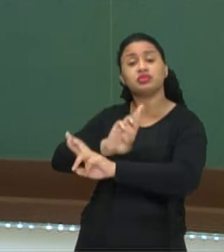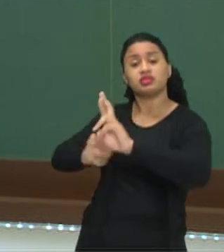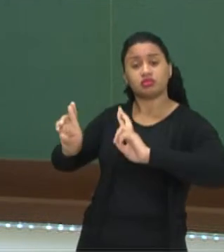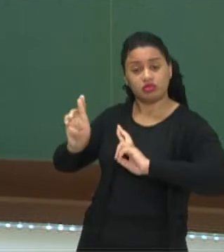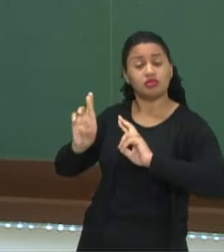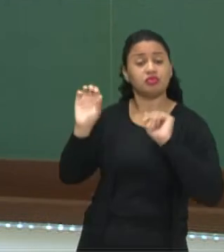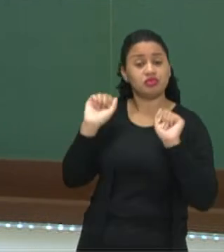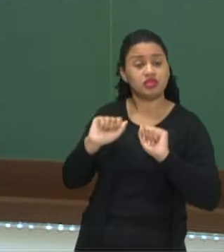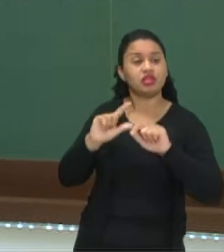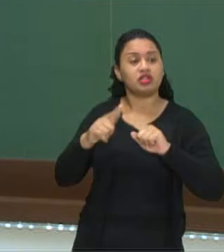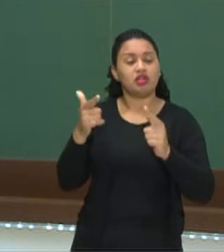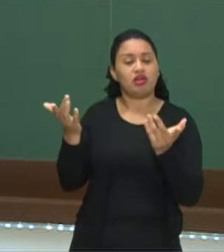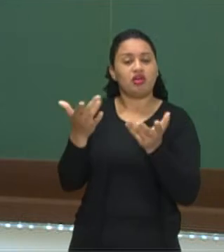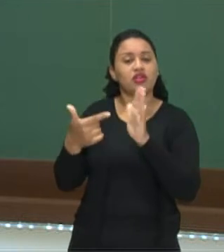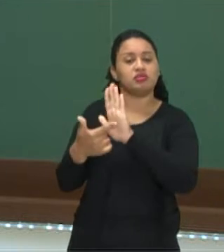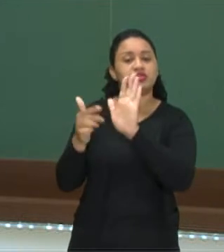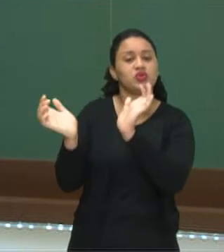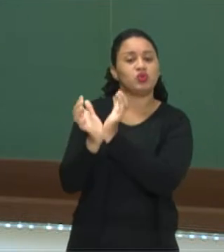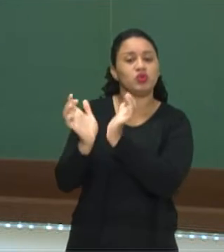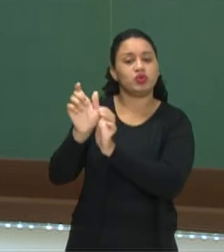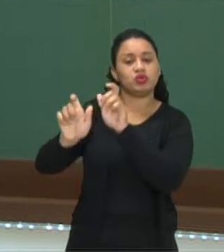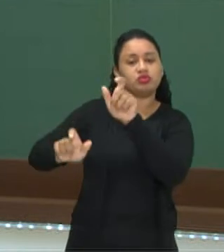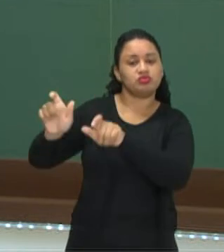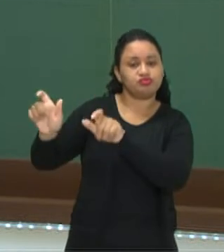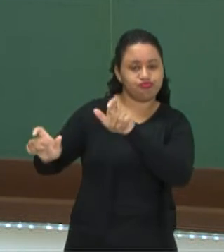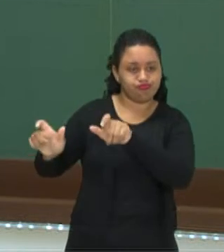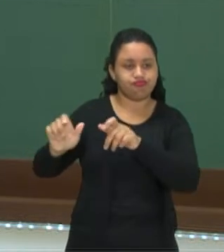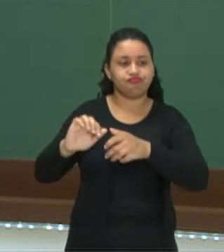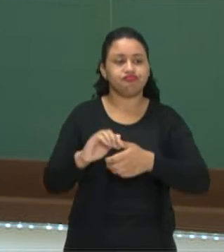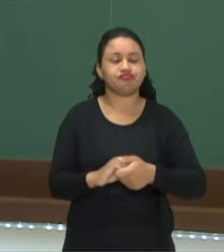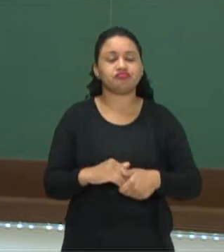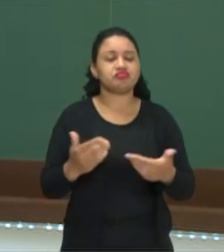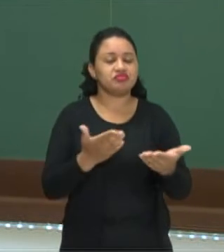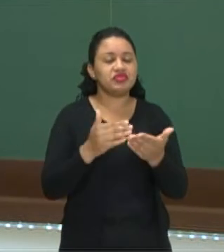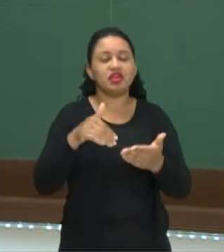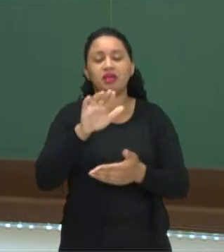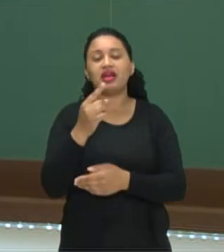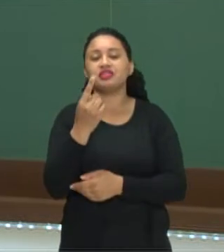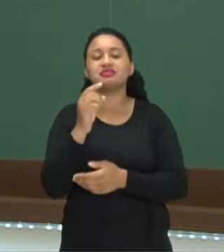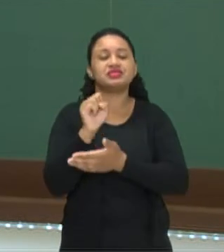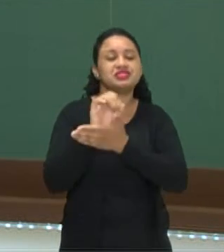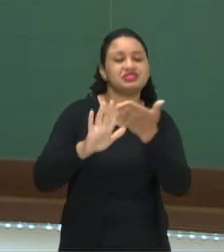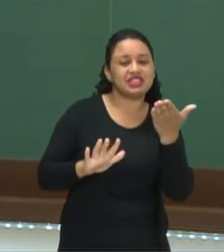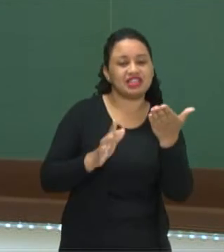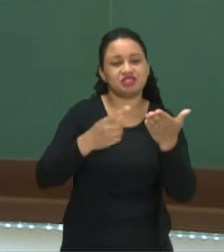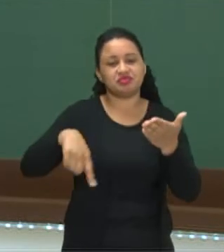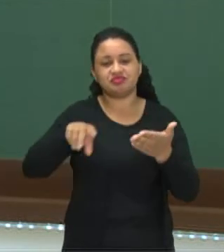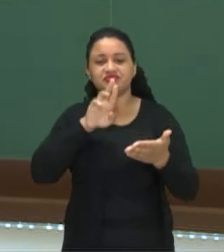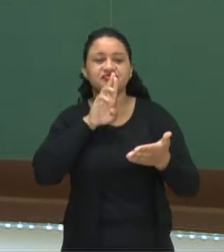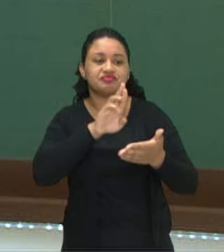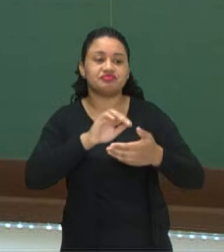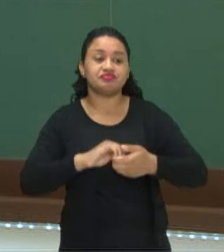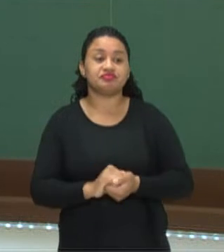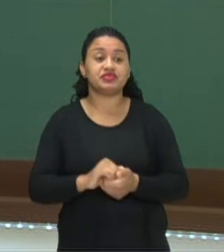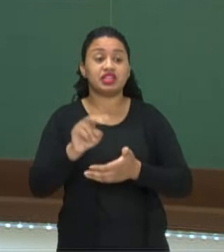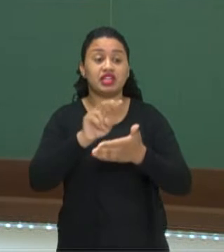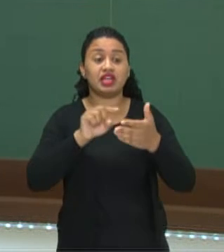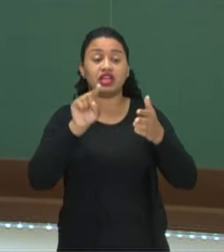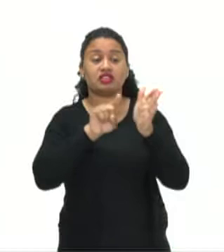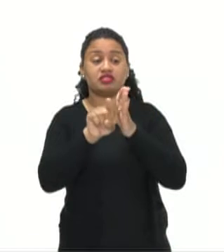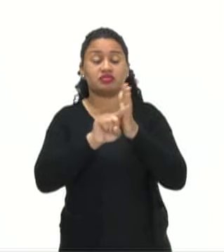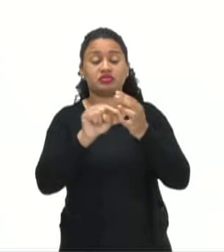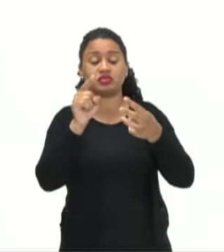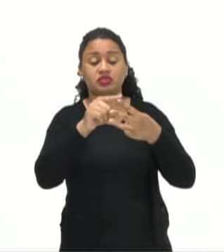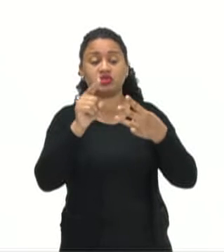colocamos um grupo de pessoas, certo? Então vamos a mais um exercício. Leia as perguntas abaixo